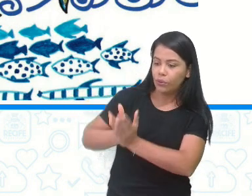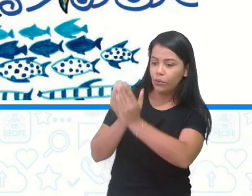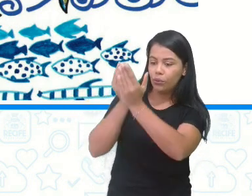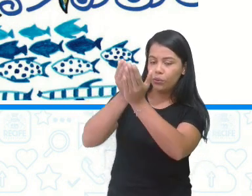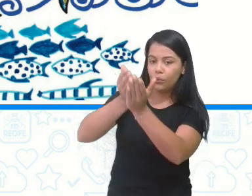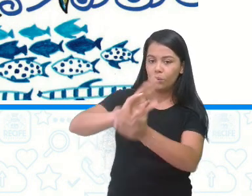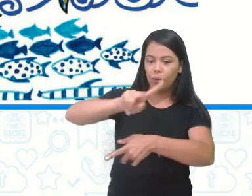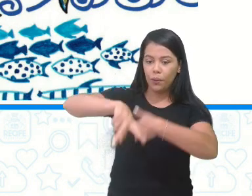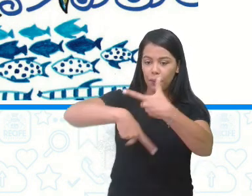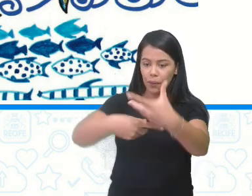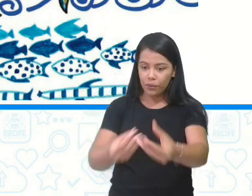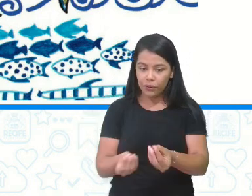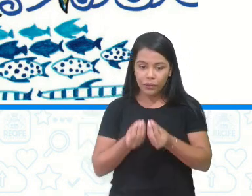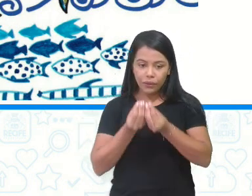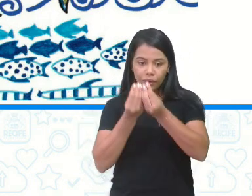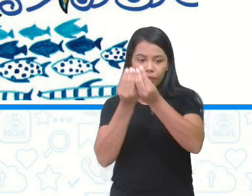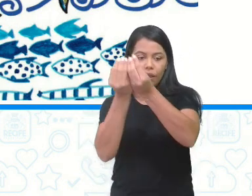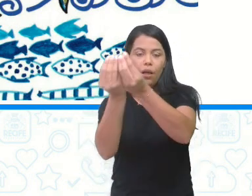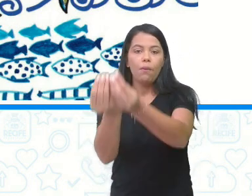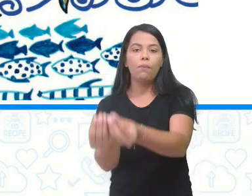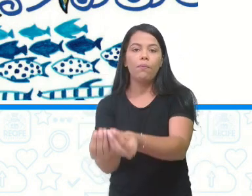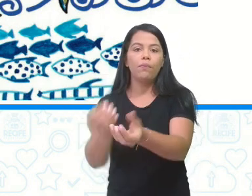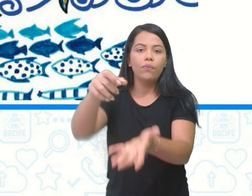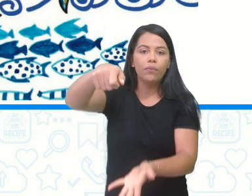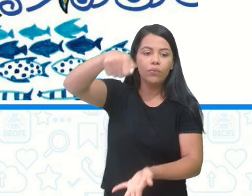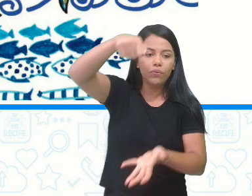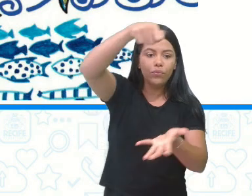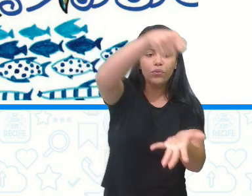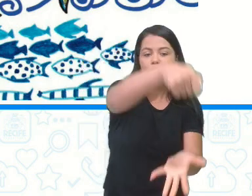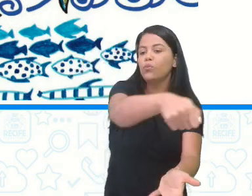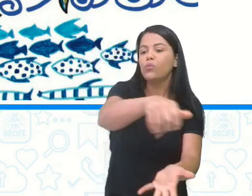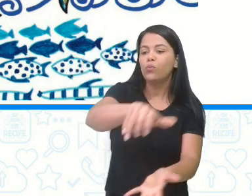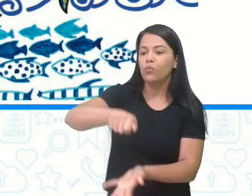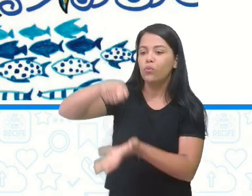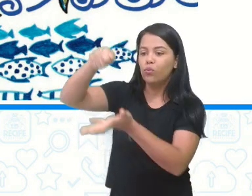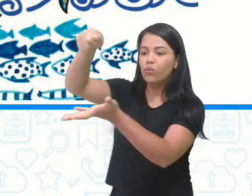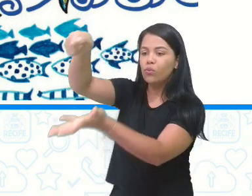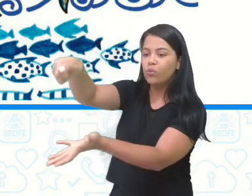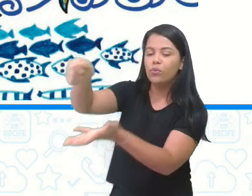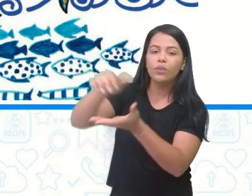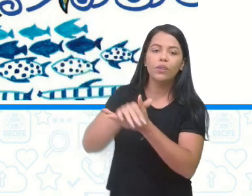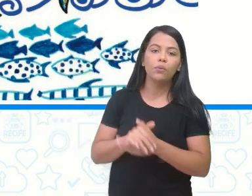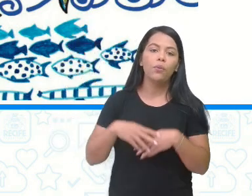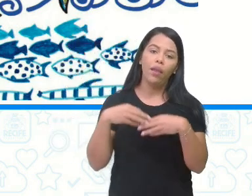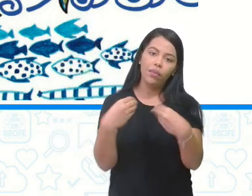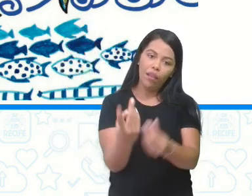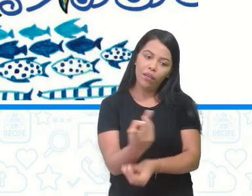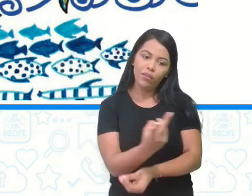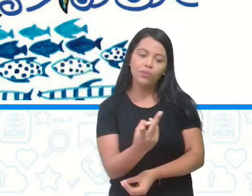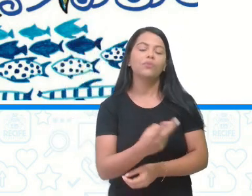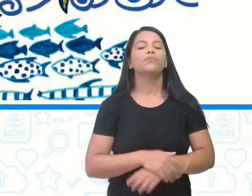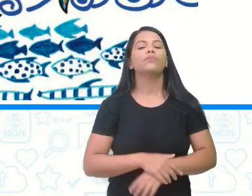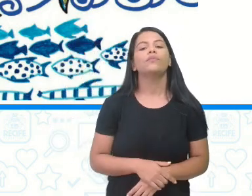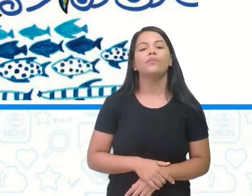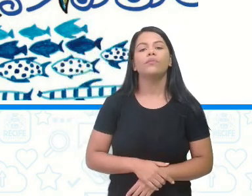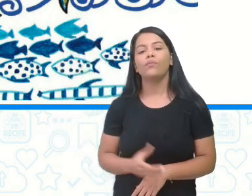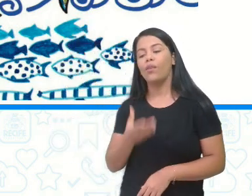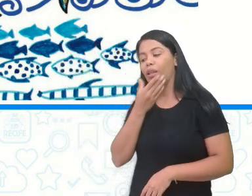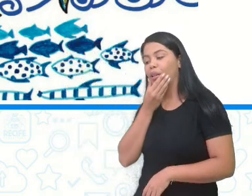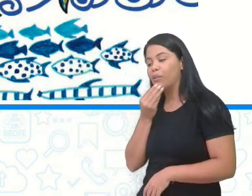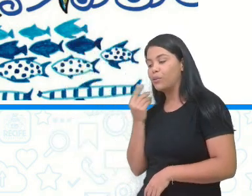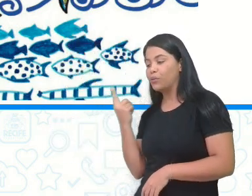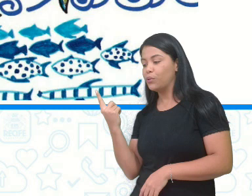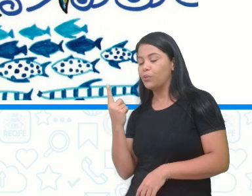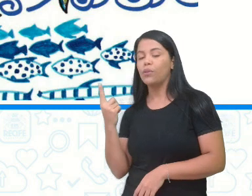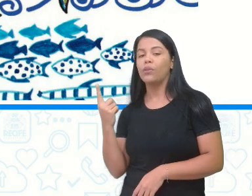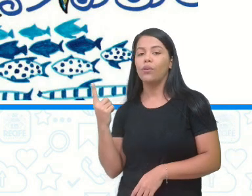esses presentes dentro de cestos e potes de barro. Os pescadores sabem que,